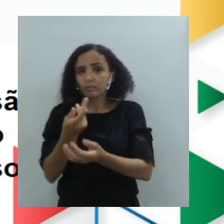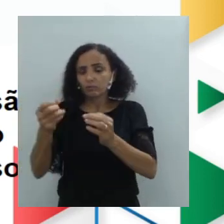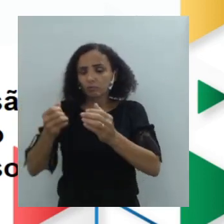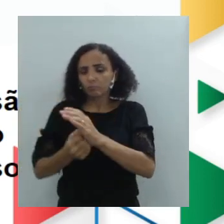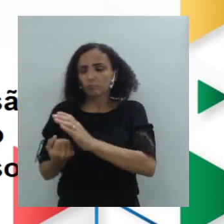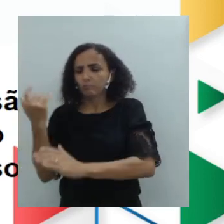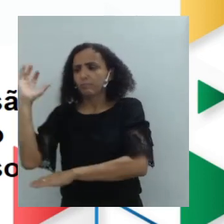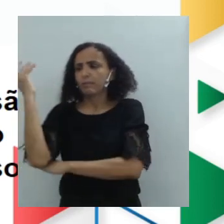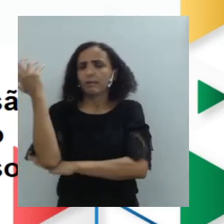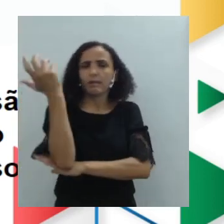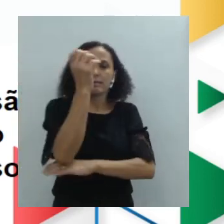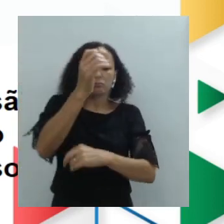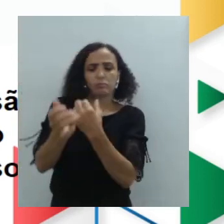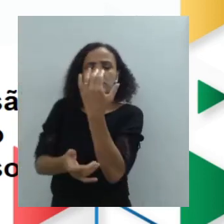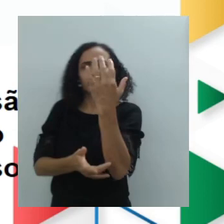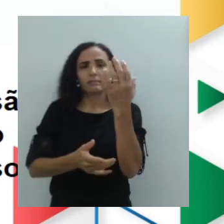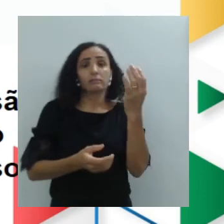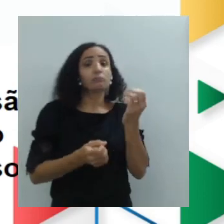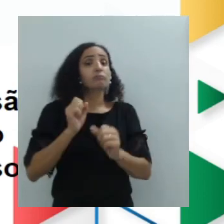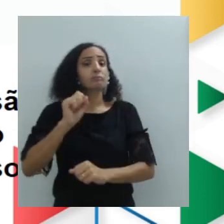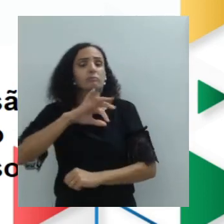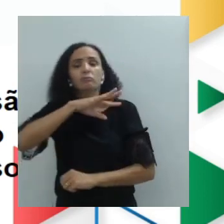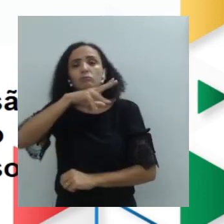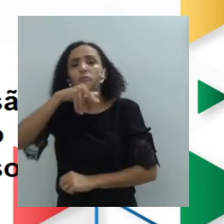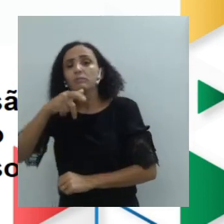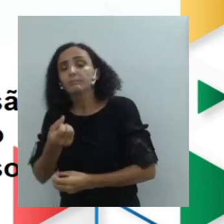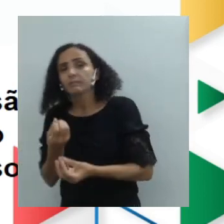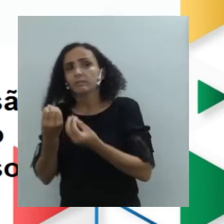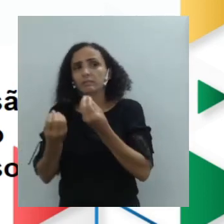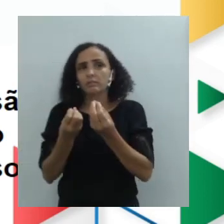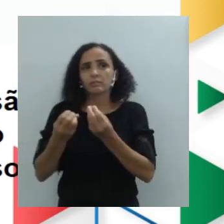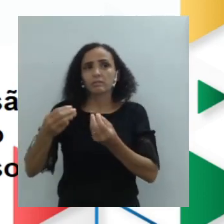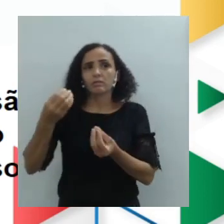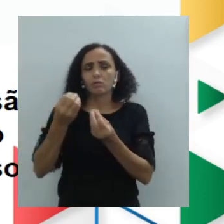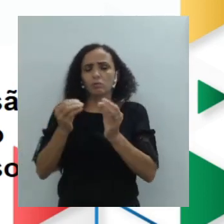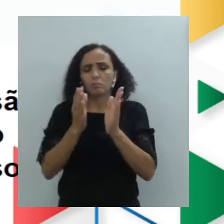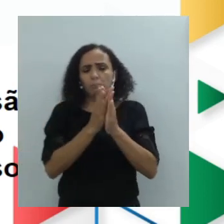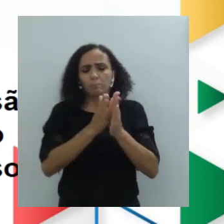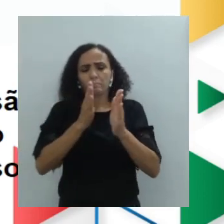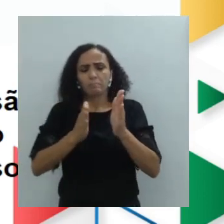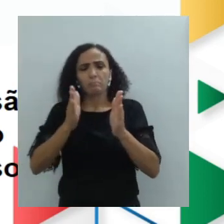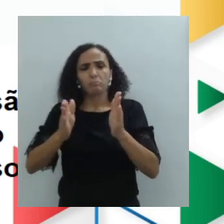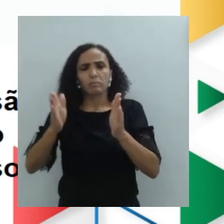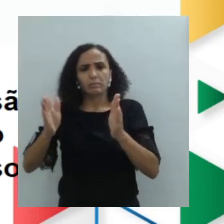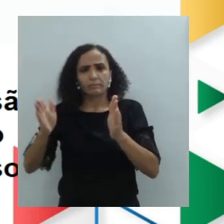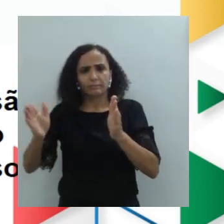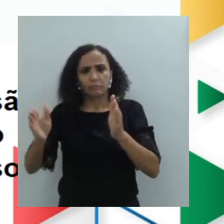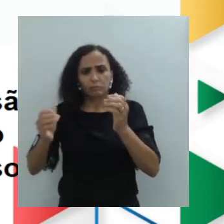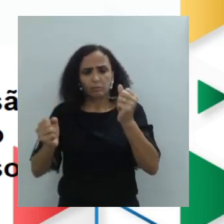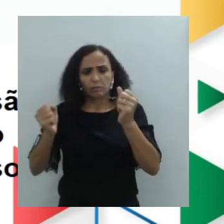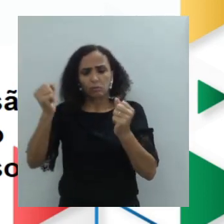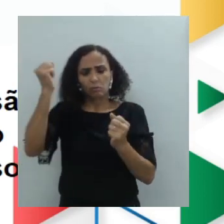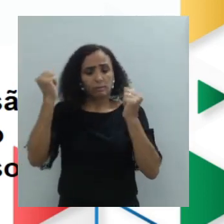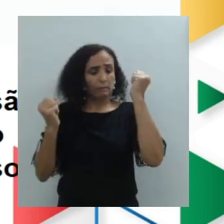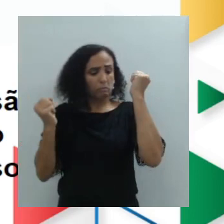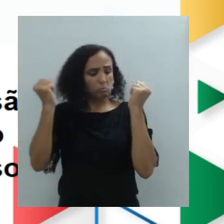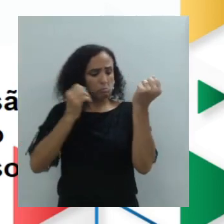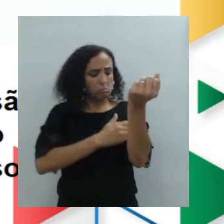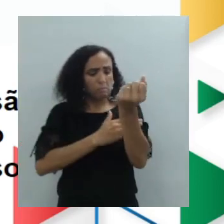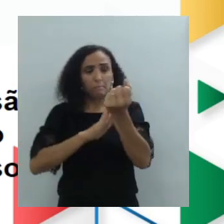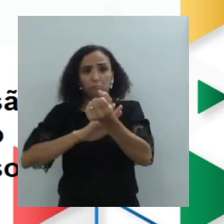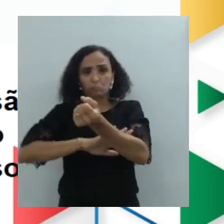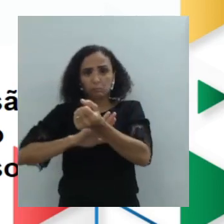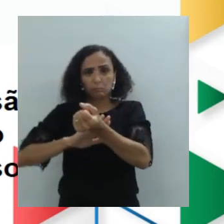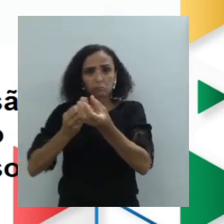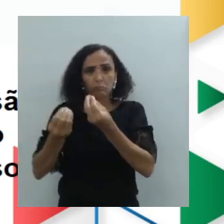e animais. Um exemplo de tecido é o muscular, que tem a função de produzir os movimentos musculares. O tecido